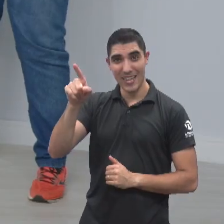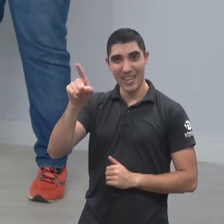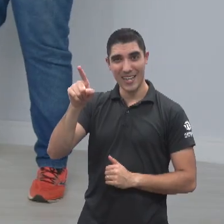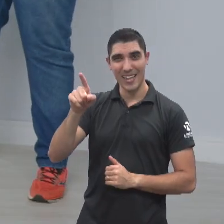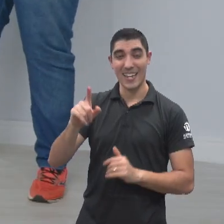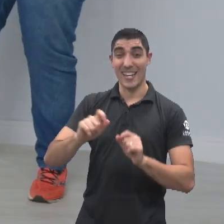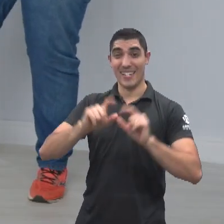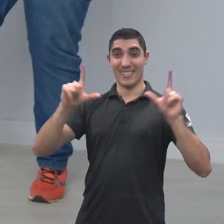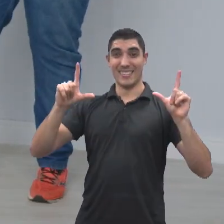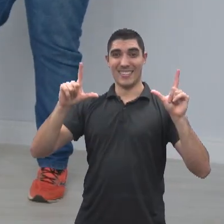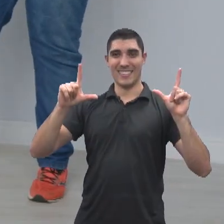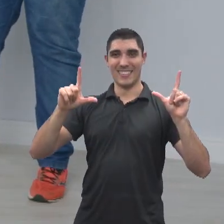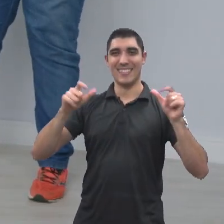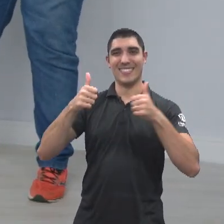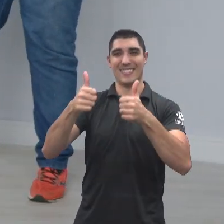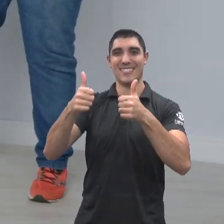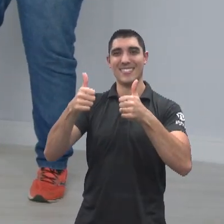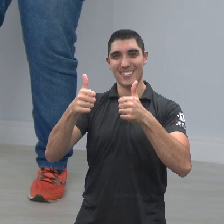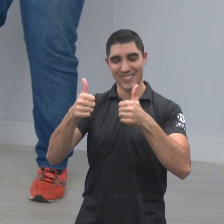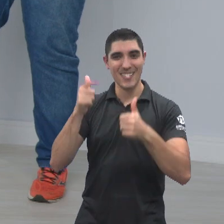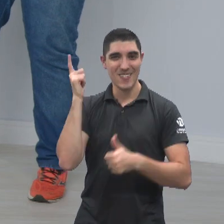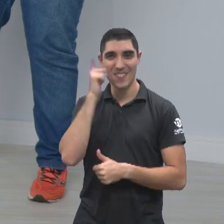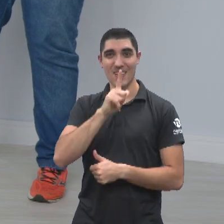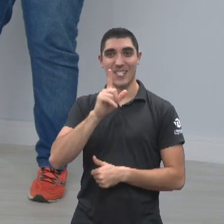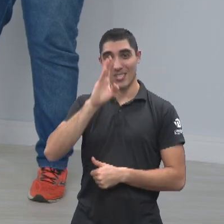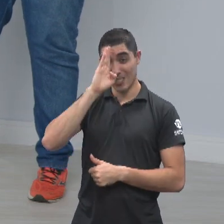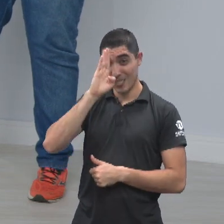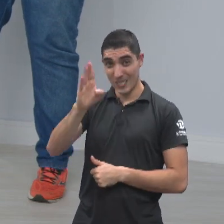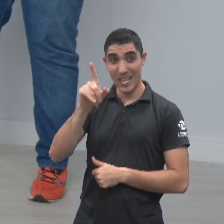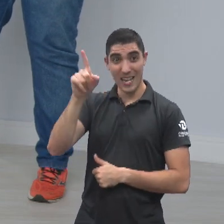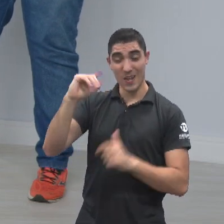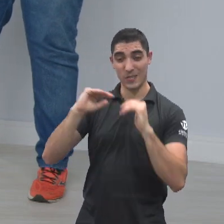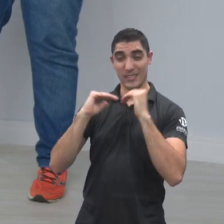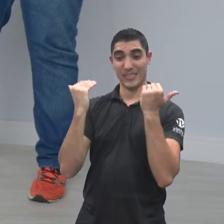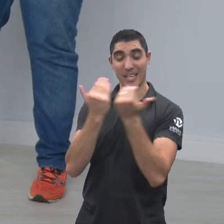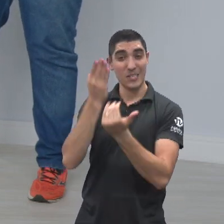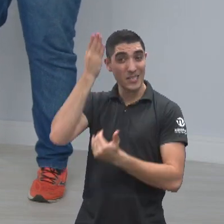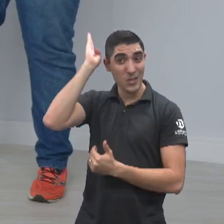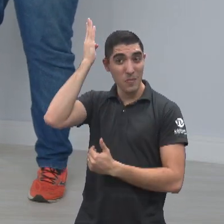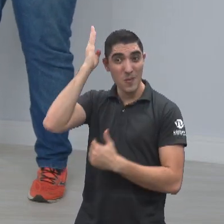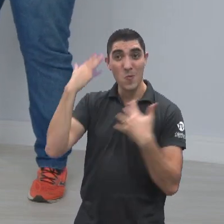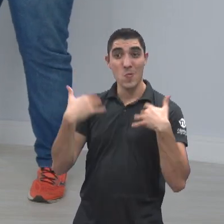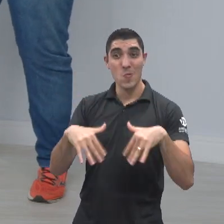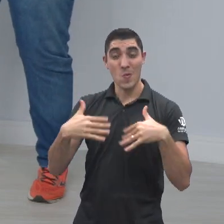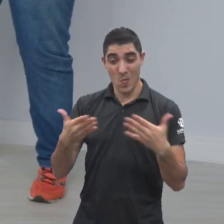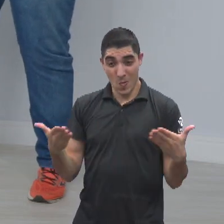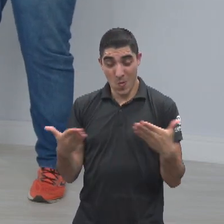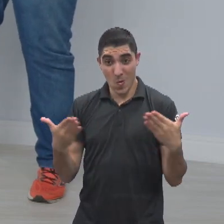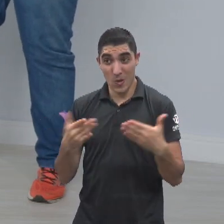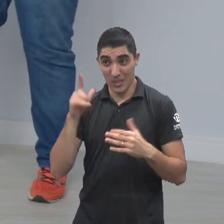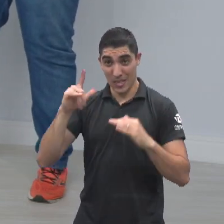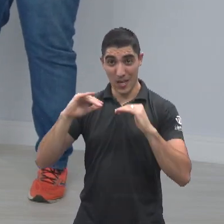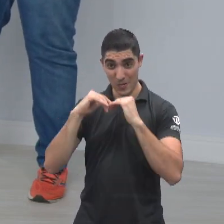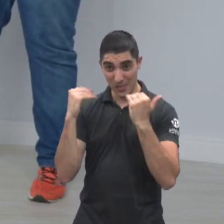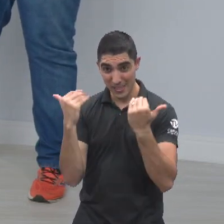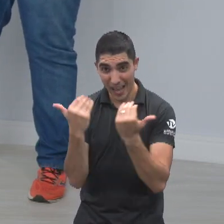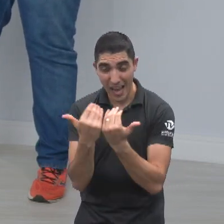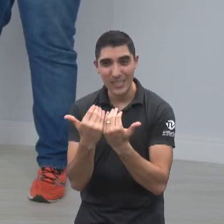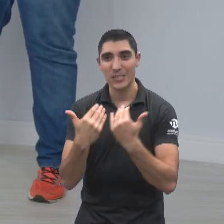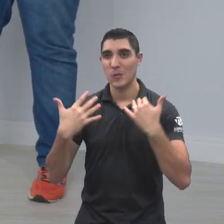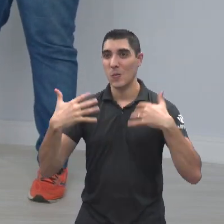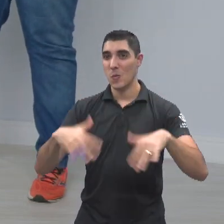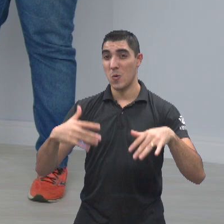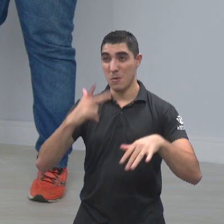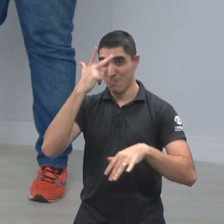Vai, Piteco, vai. Isso, Piteco. Vamos correr pro Joaquinzão, porque olha, hoje vai ficar pequeno lá Taubaté, para esse São José